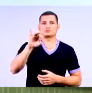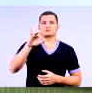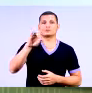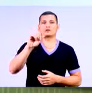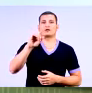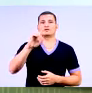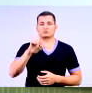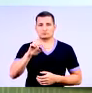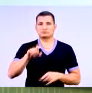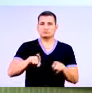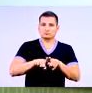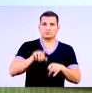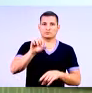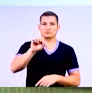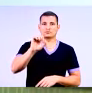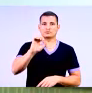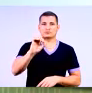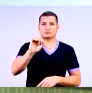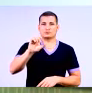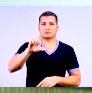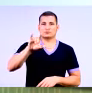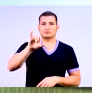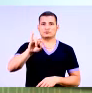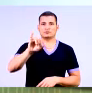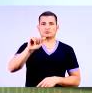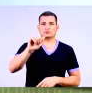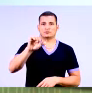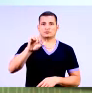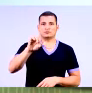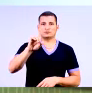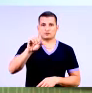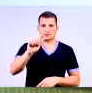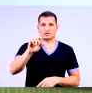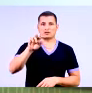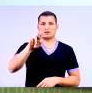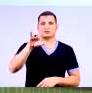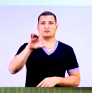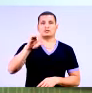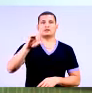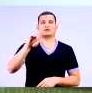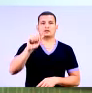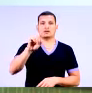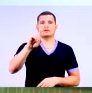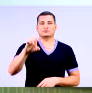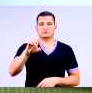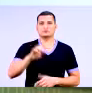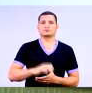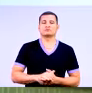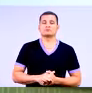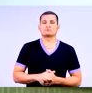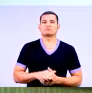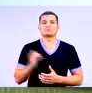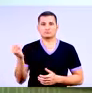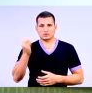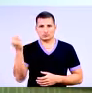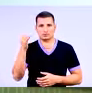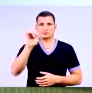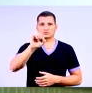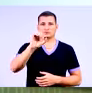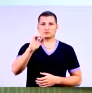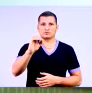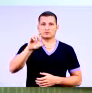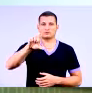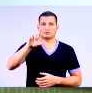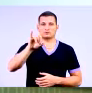a solidariedade, que vocês colocaram aí para o professor, que eu achei muito importante essa questão da solidariedade que vocês